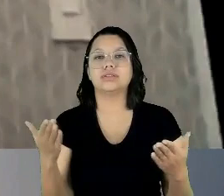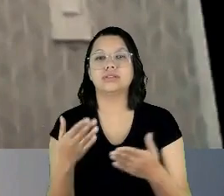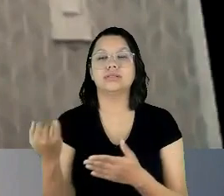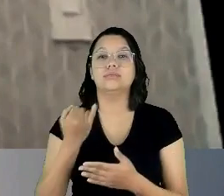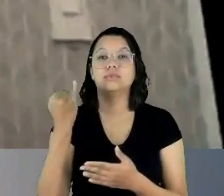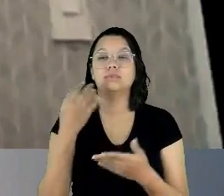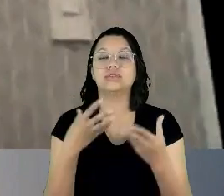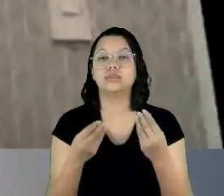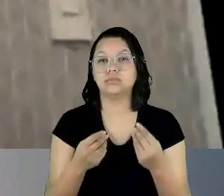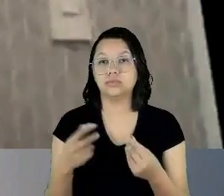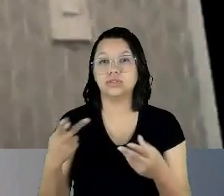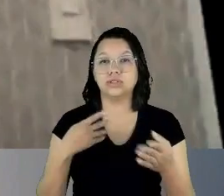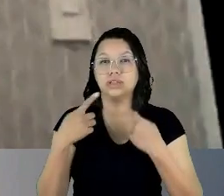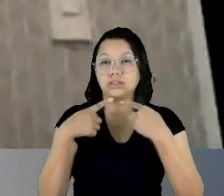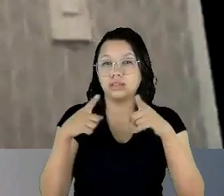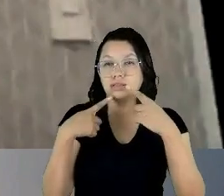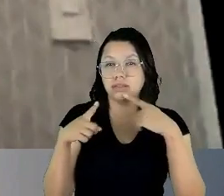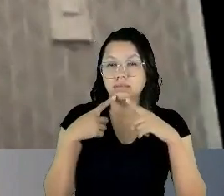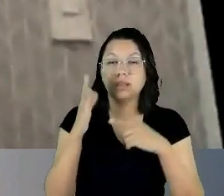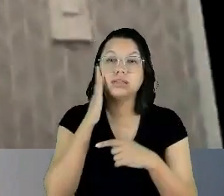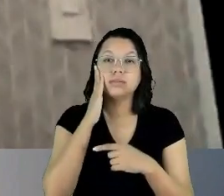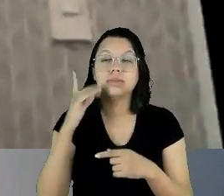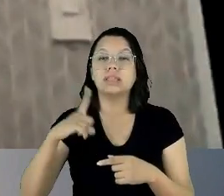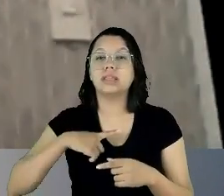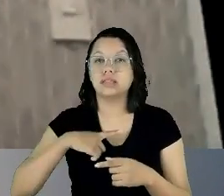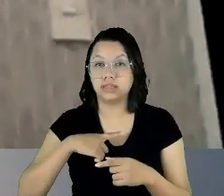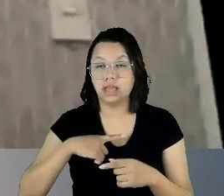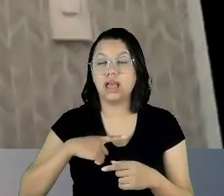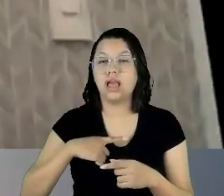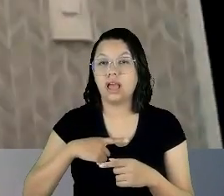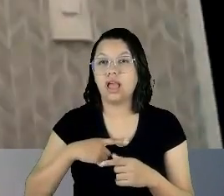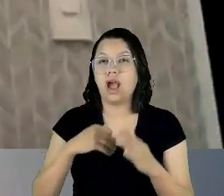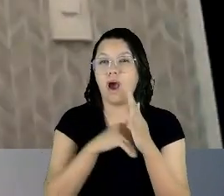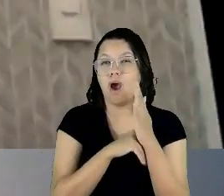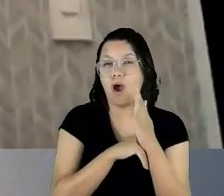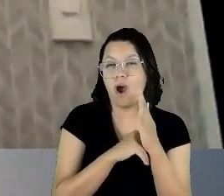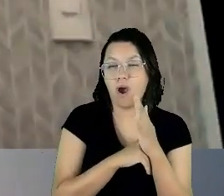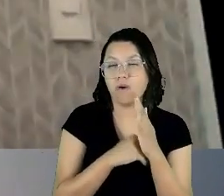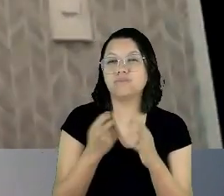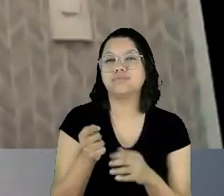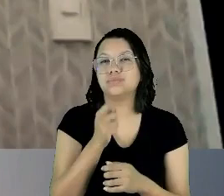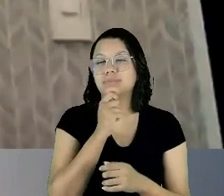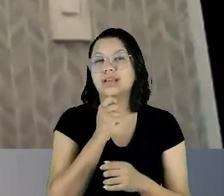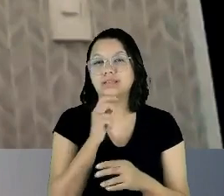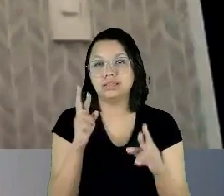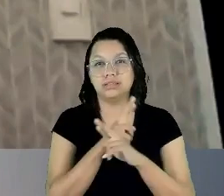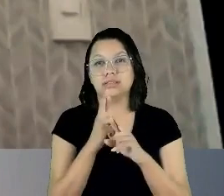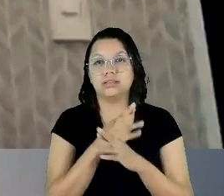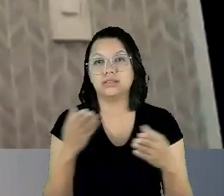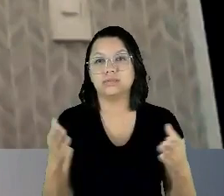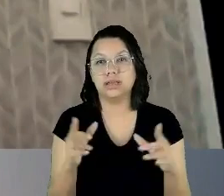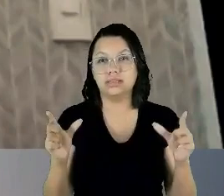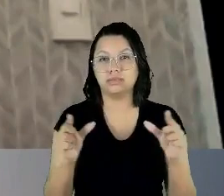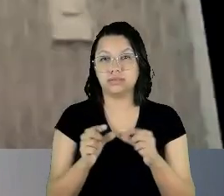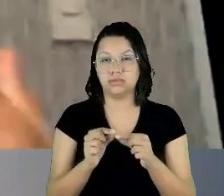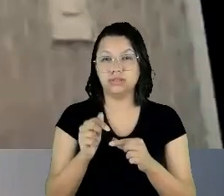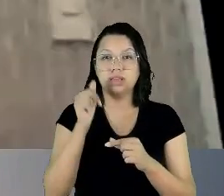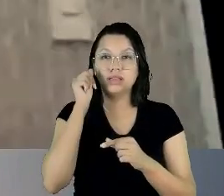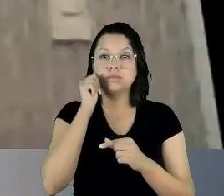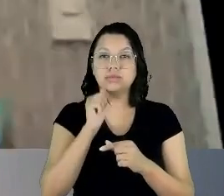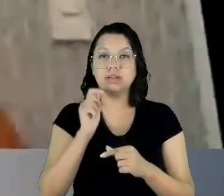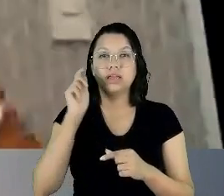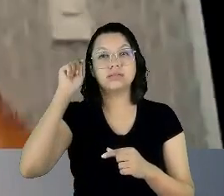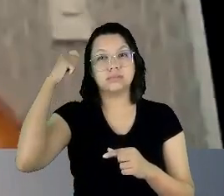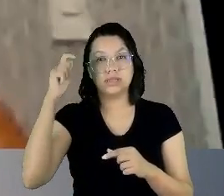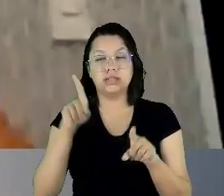muito importante a gente ter esse debate, a gente saber que existe uma cifra oculta ainda enorme em relação a essas minorias, as mulheres trans e as